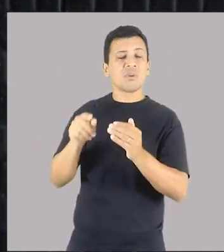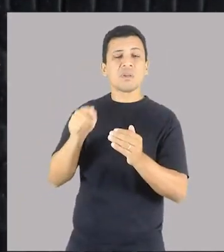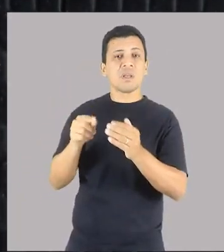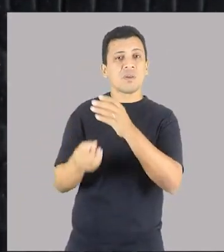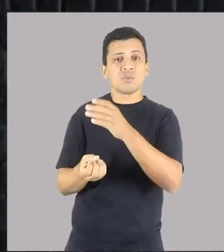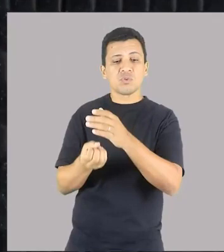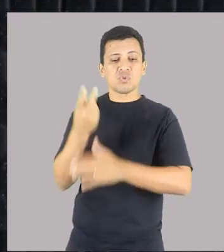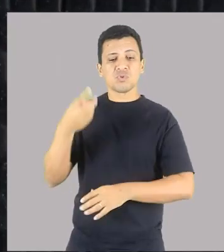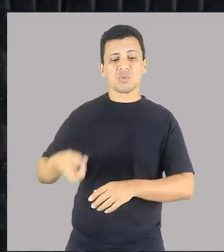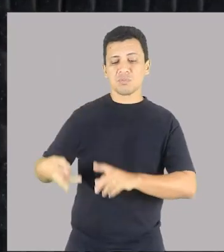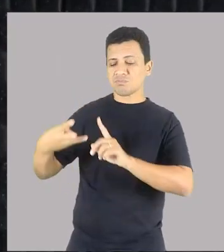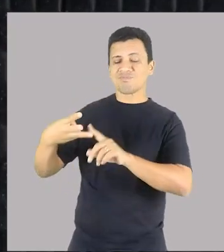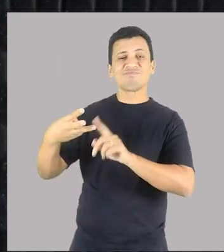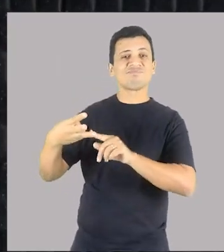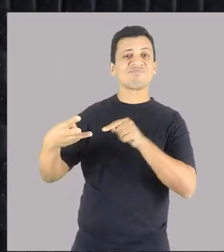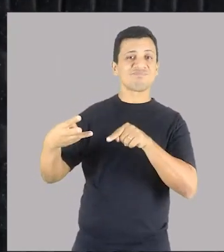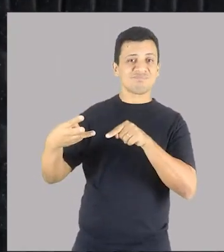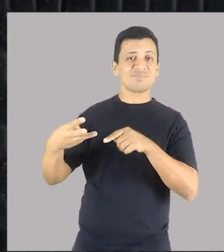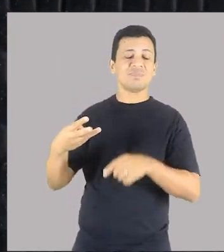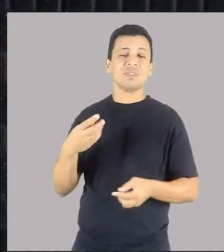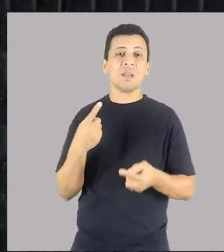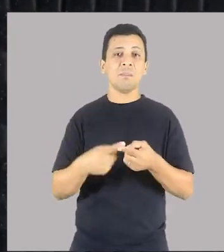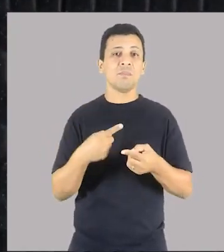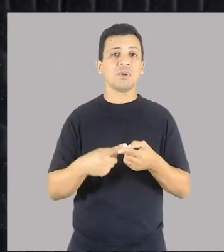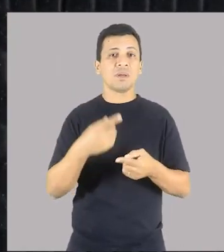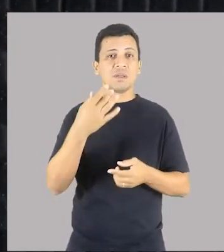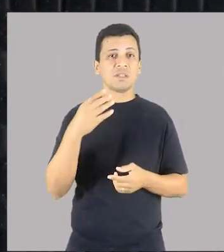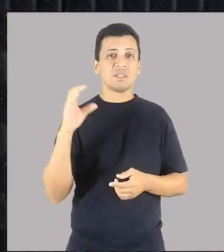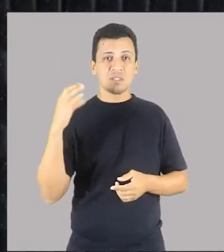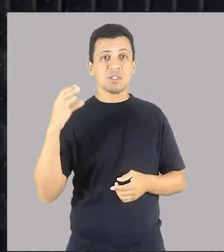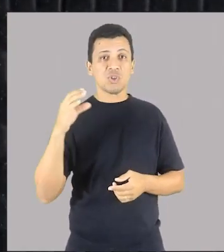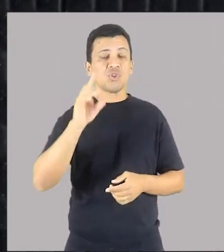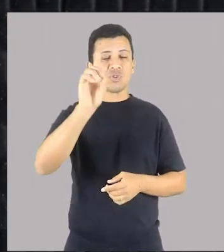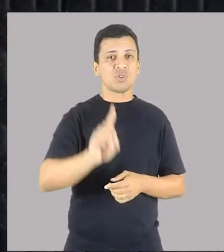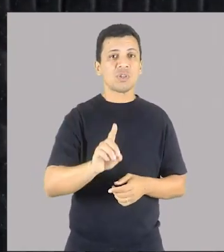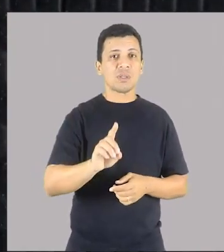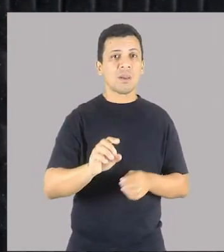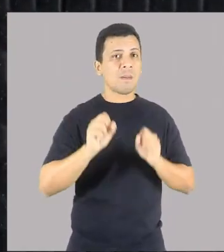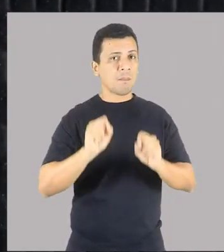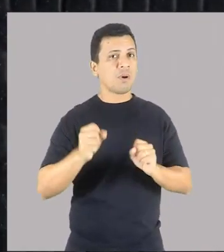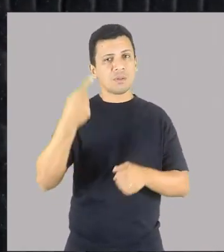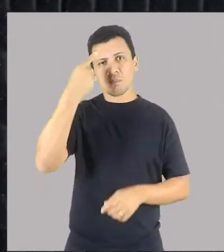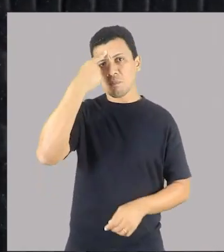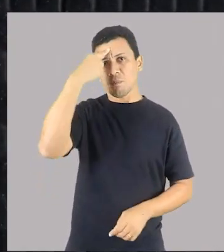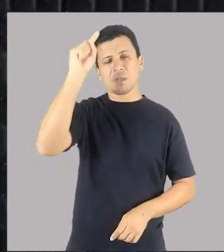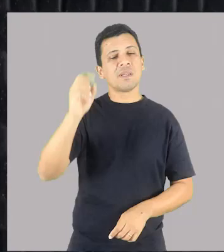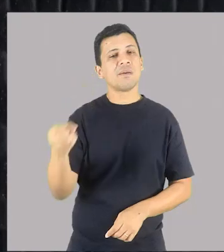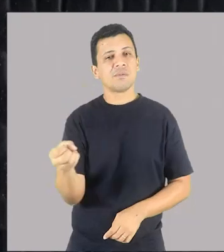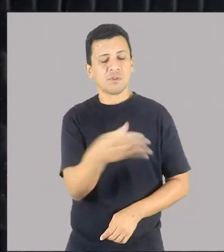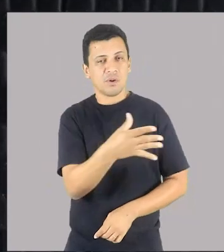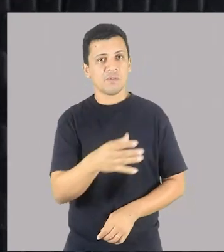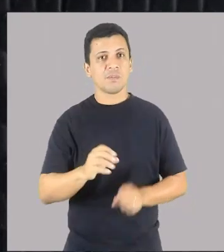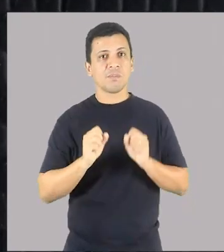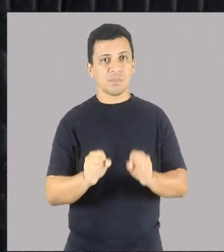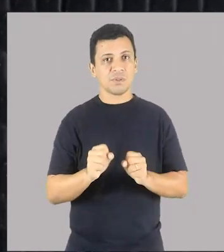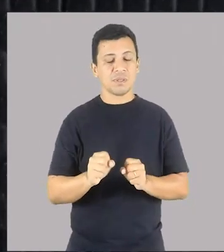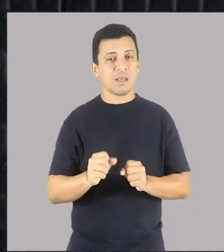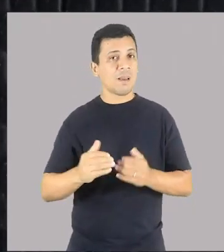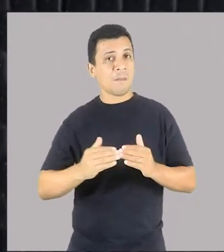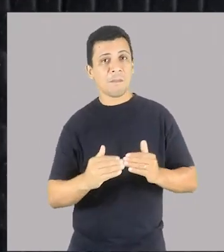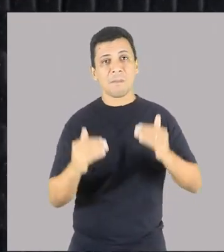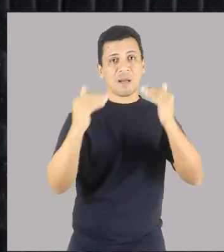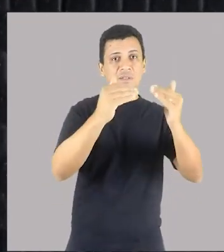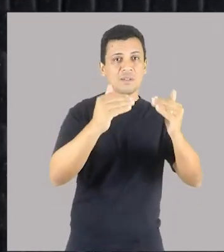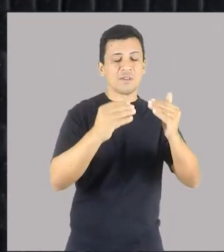criou, tendo em vista que os juristas, os cientistas do direito, podem inovar muito mais além do que os legisladores